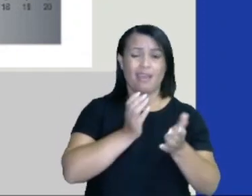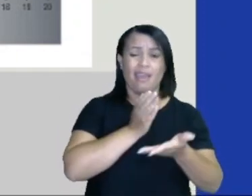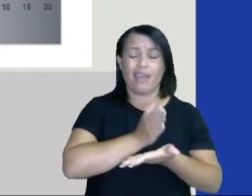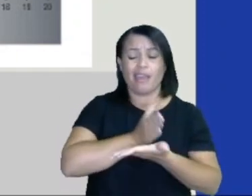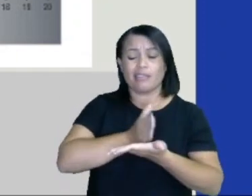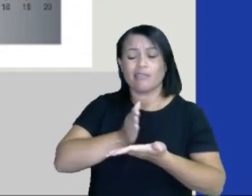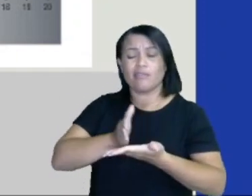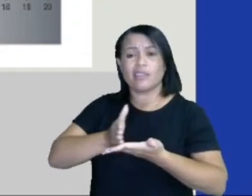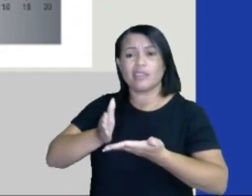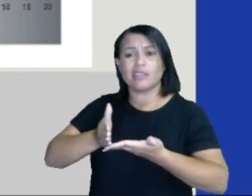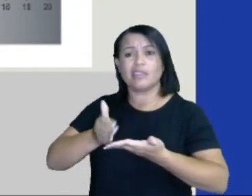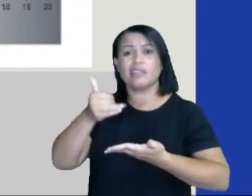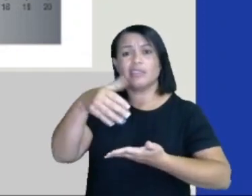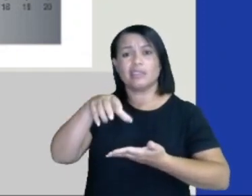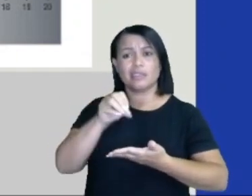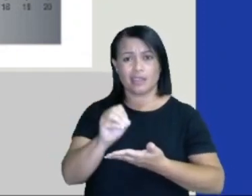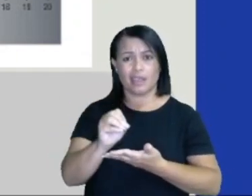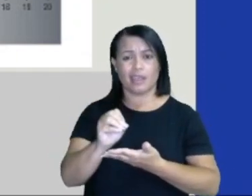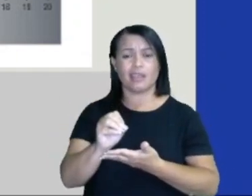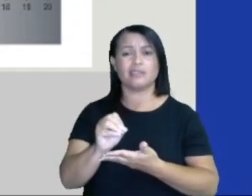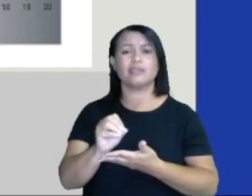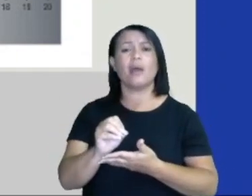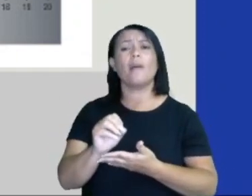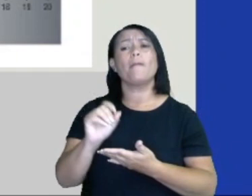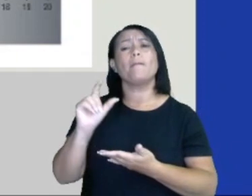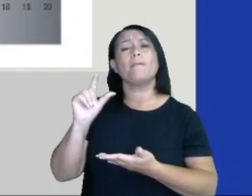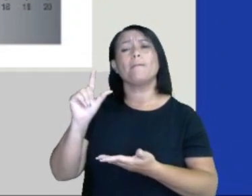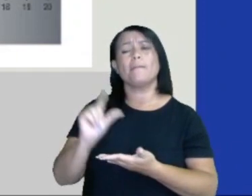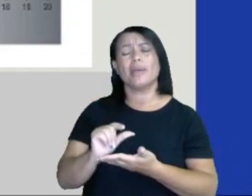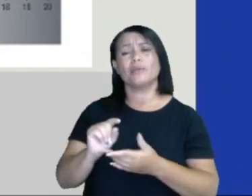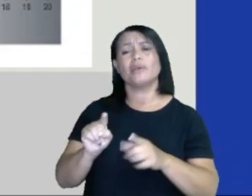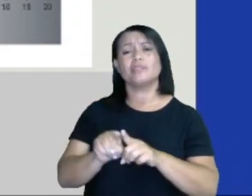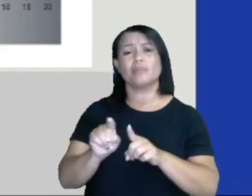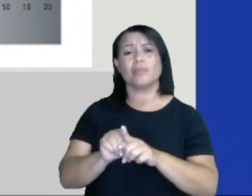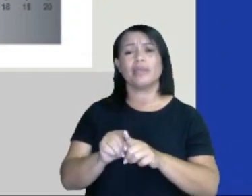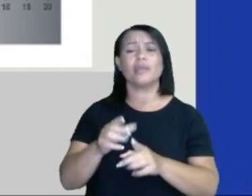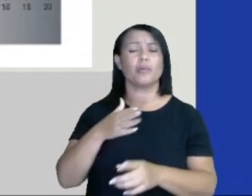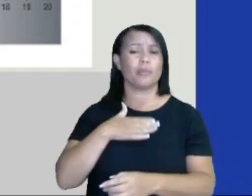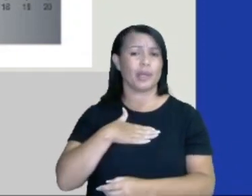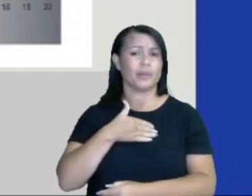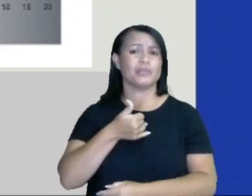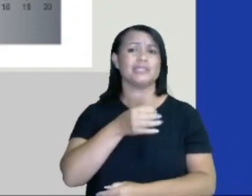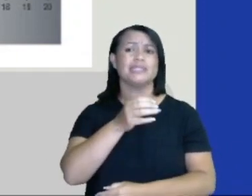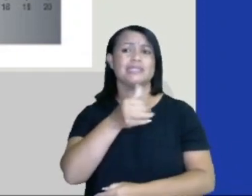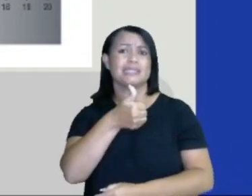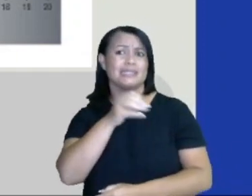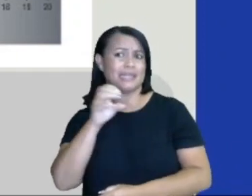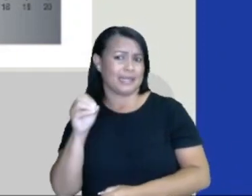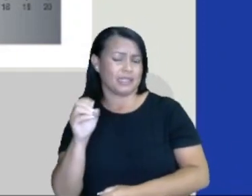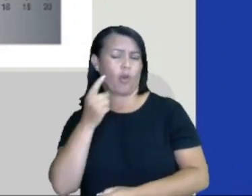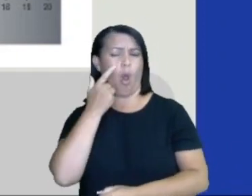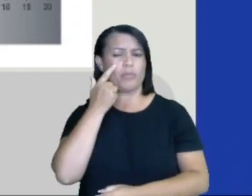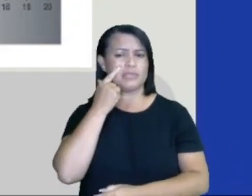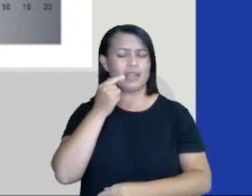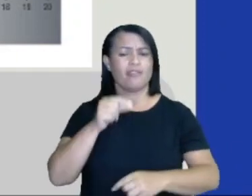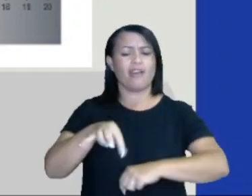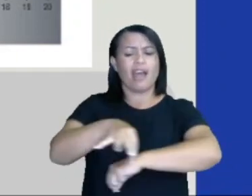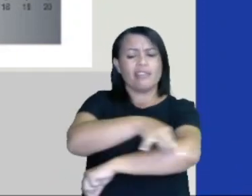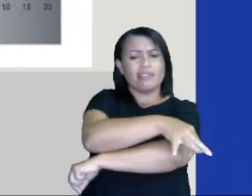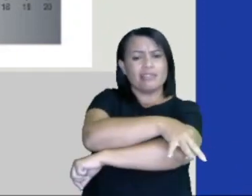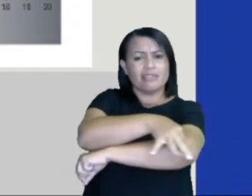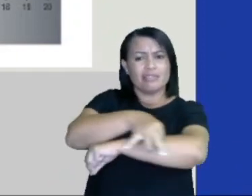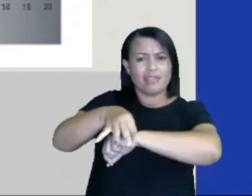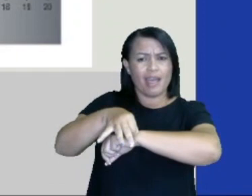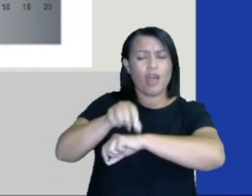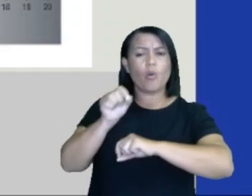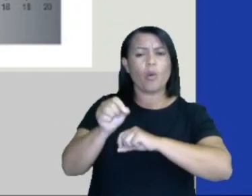partes menores que correspondem ao meu centésimo. Na régua, a representação